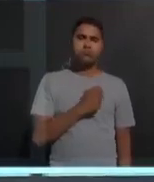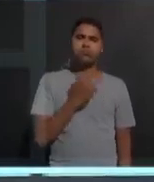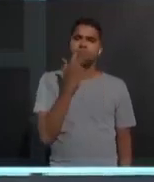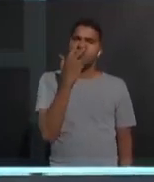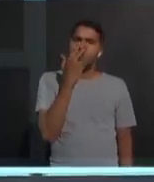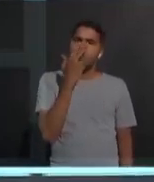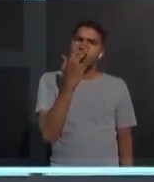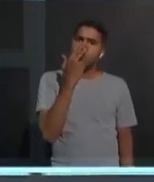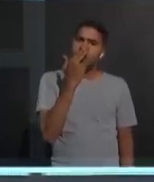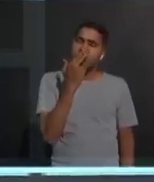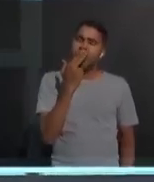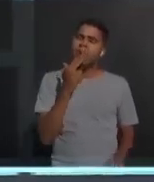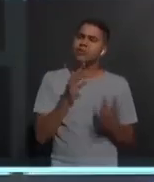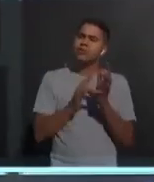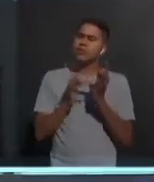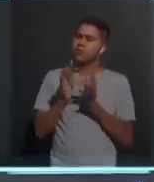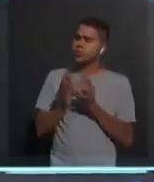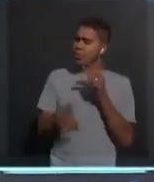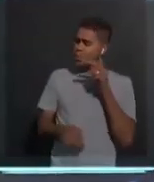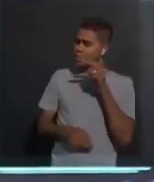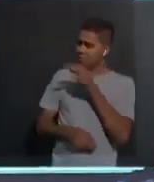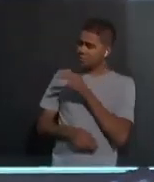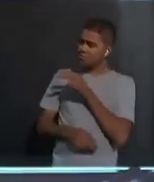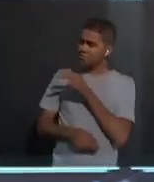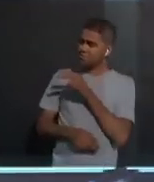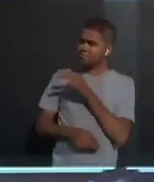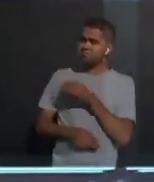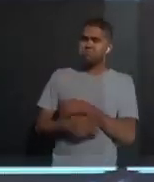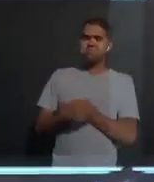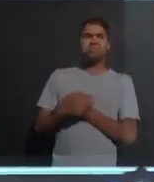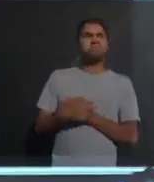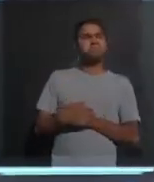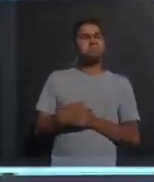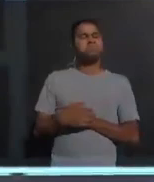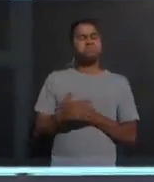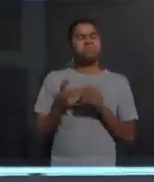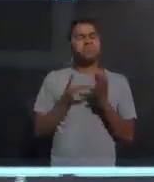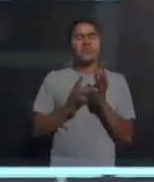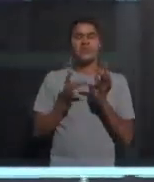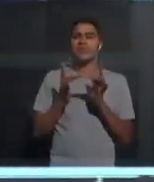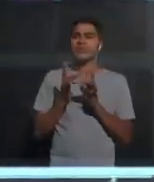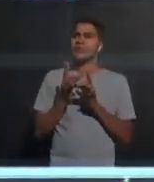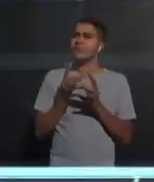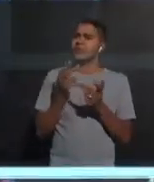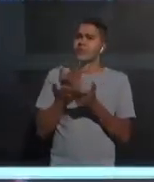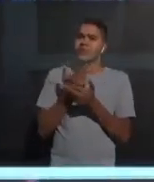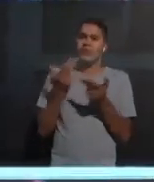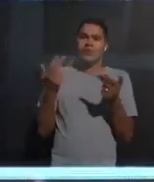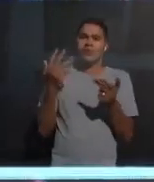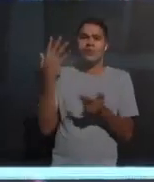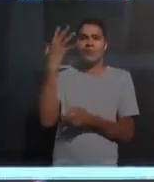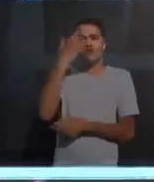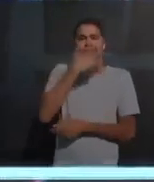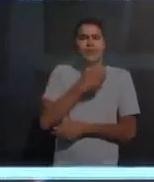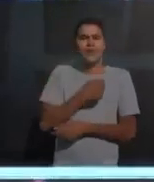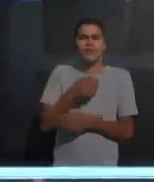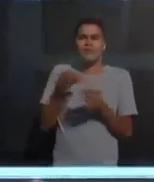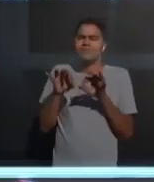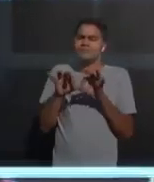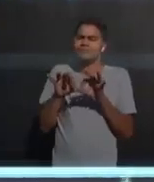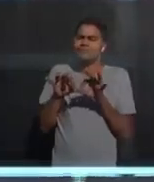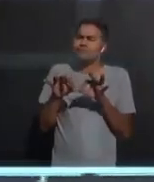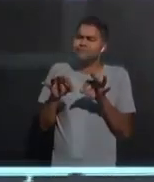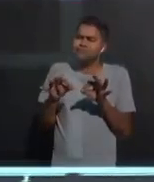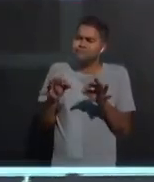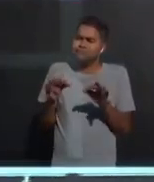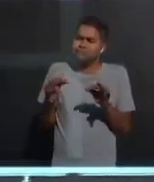parece tanto com jesus eu olho pra ela fica assim jesus que coisa mais linda que ela é uma humildade uma